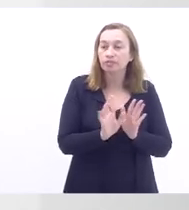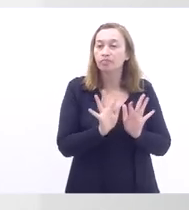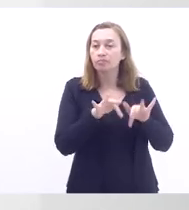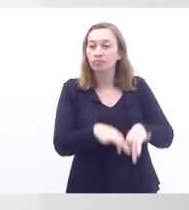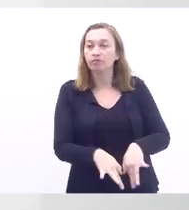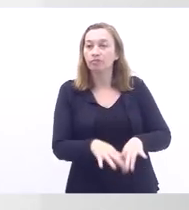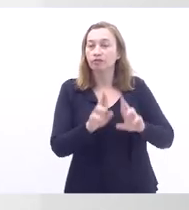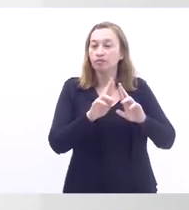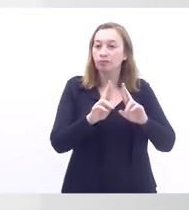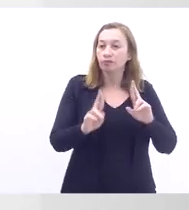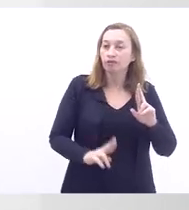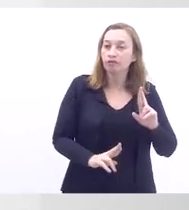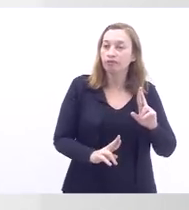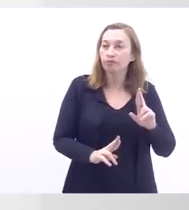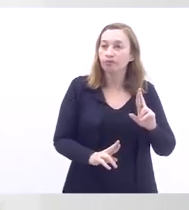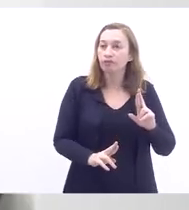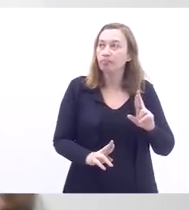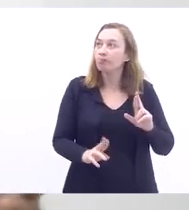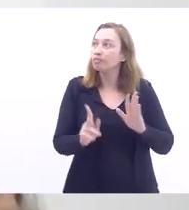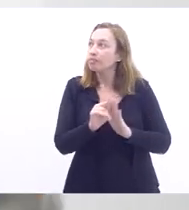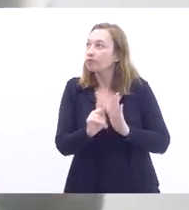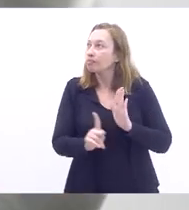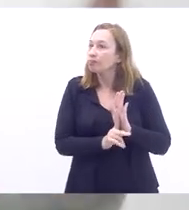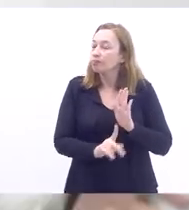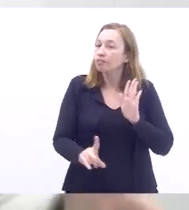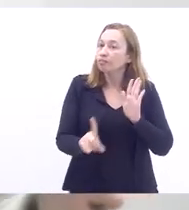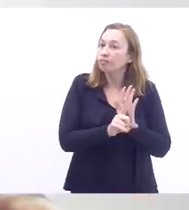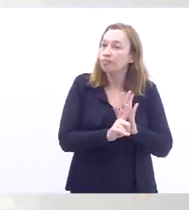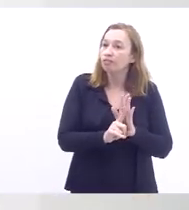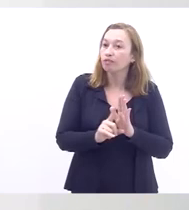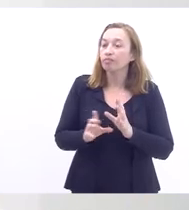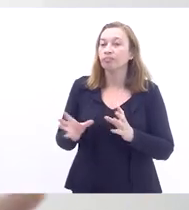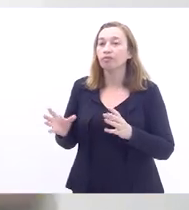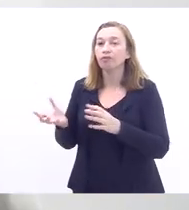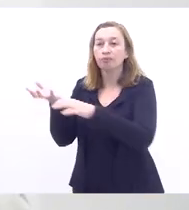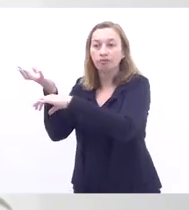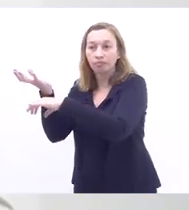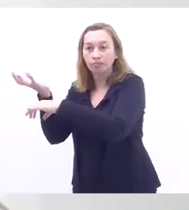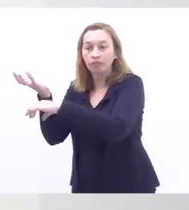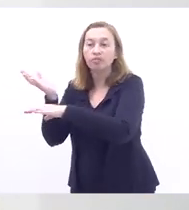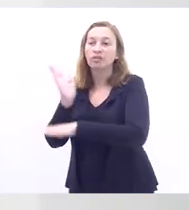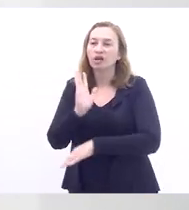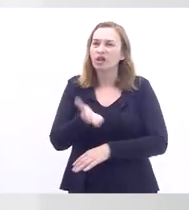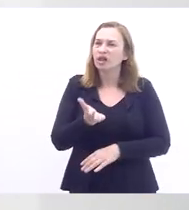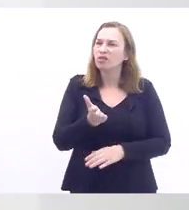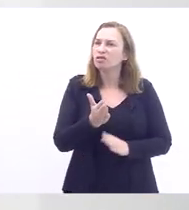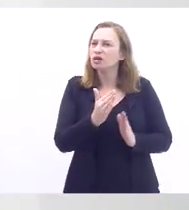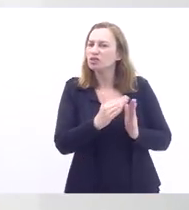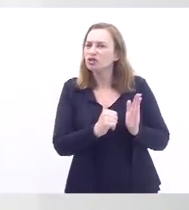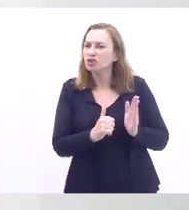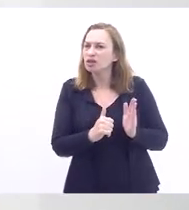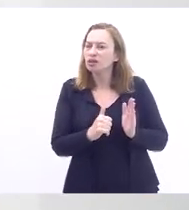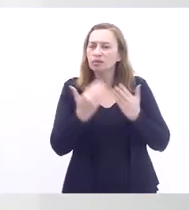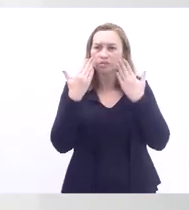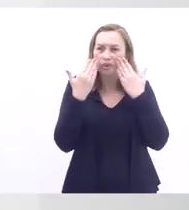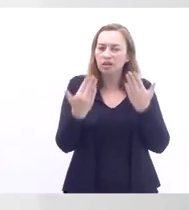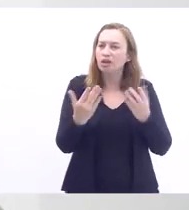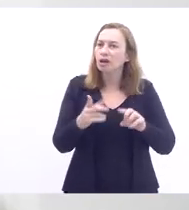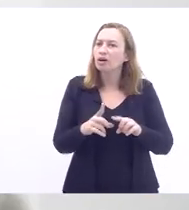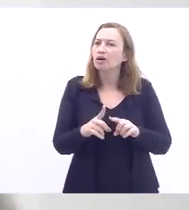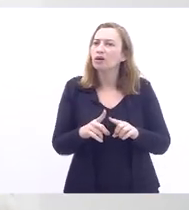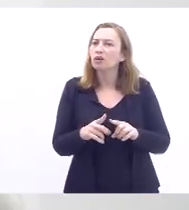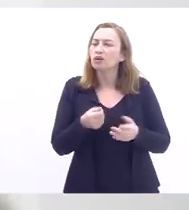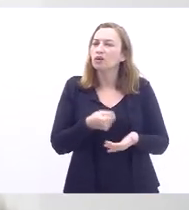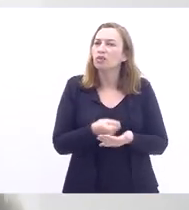ah e também o projeto de lei que está no Congresso Nacional já foi barrados já apresentado